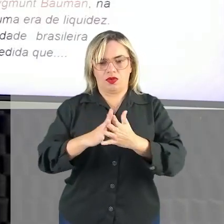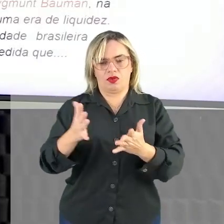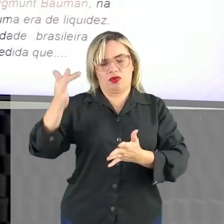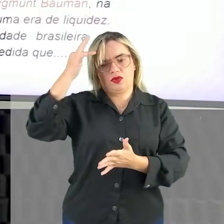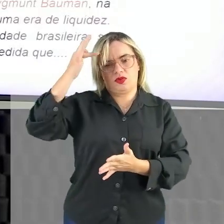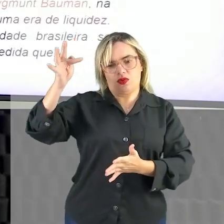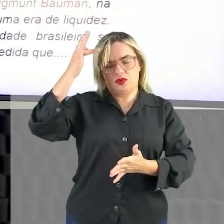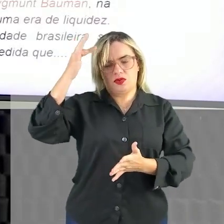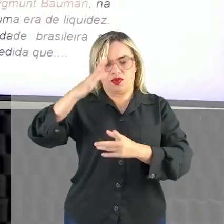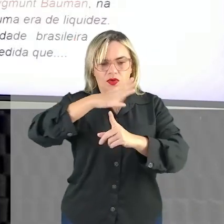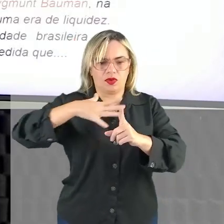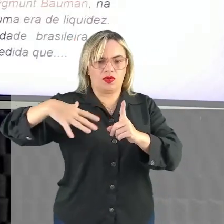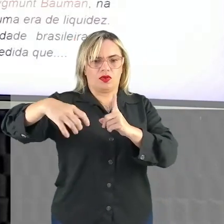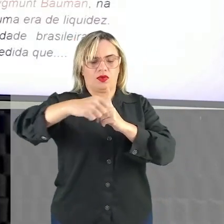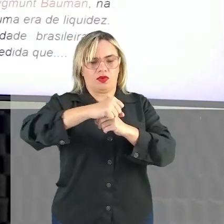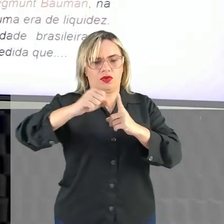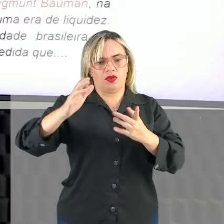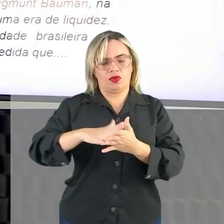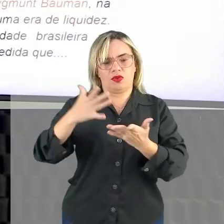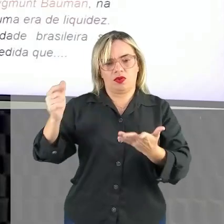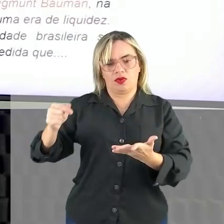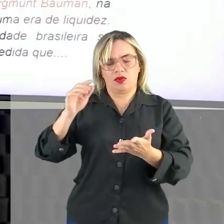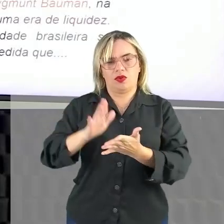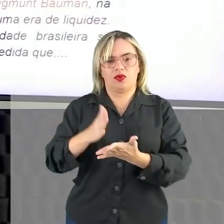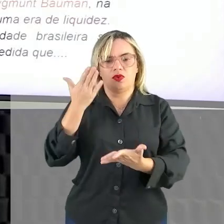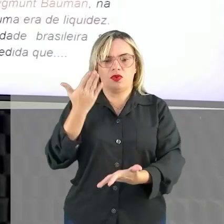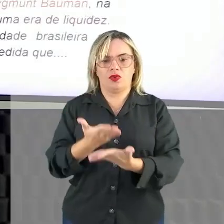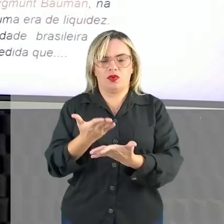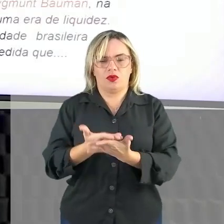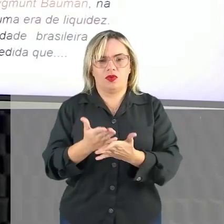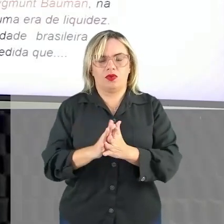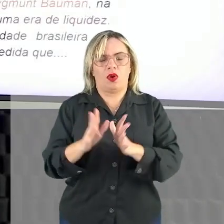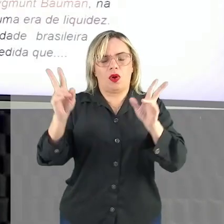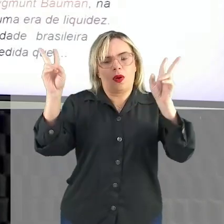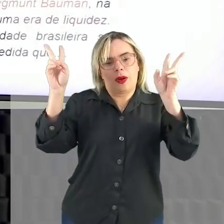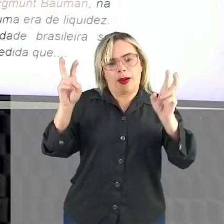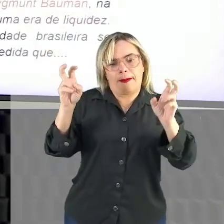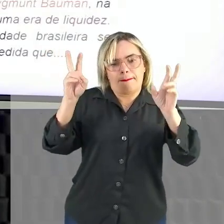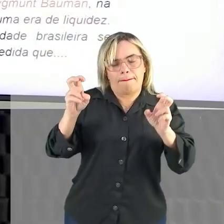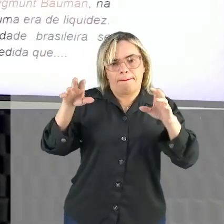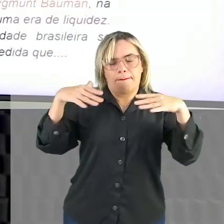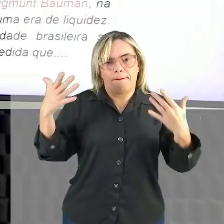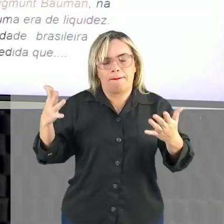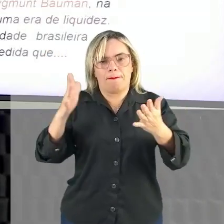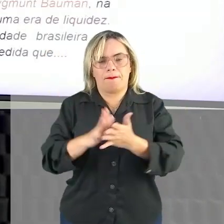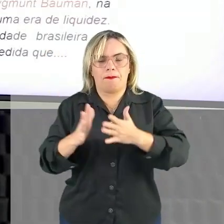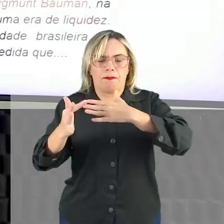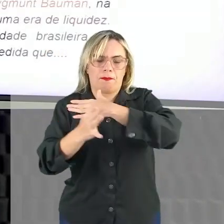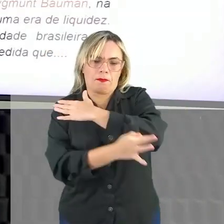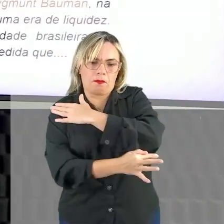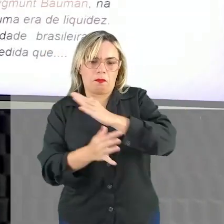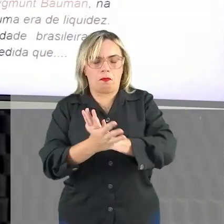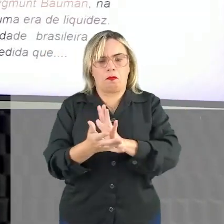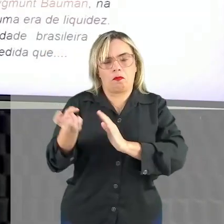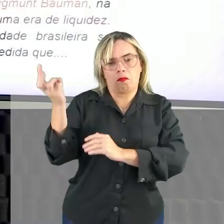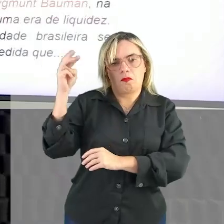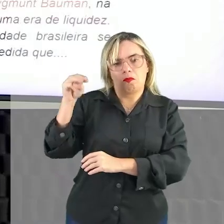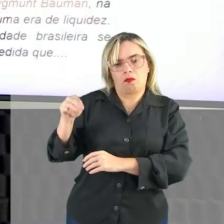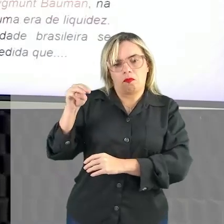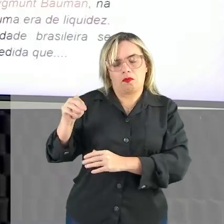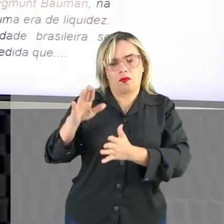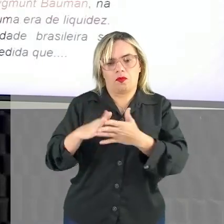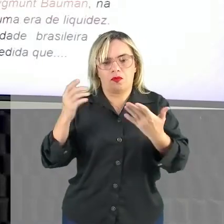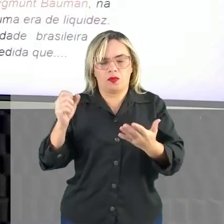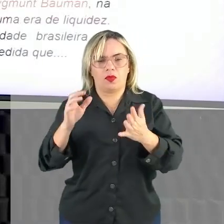um filósofo, se ele é um sociólogo, se ele é um estudioso, se ele é um físico, se ele é um matemático. E aí,